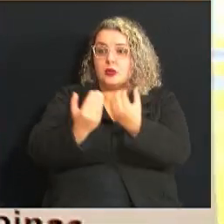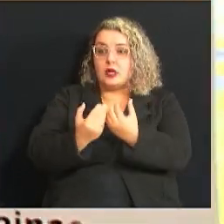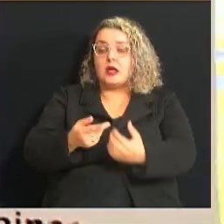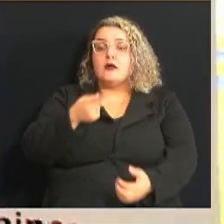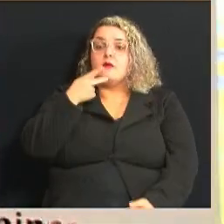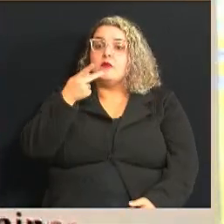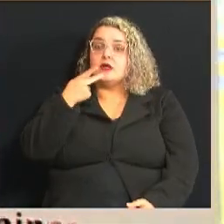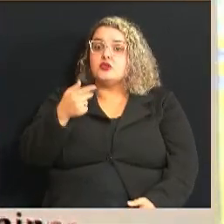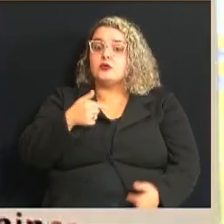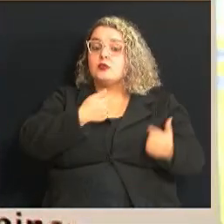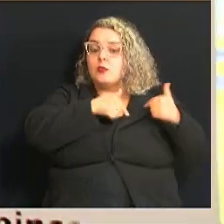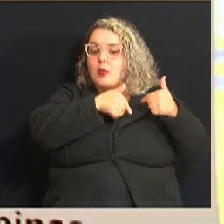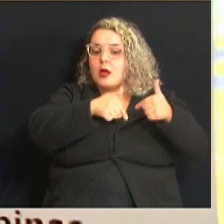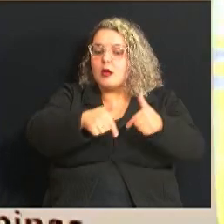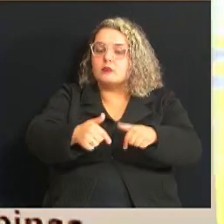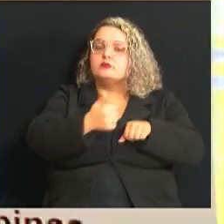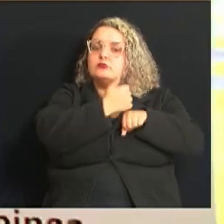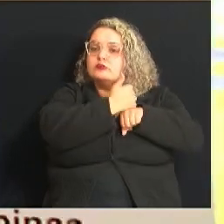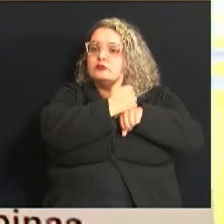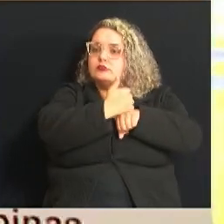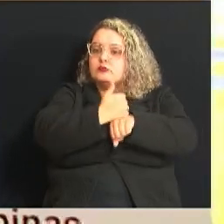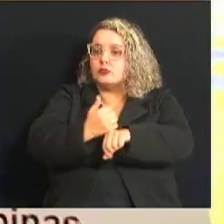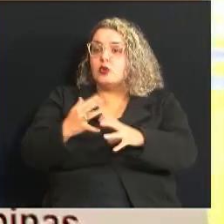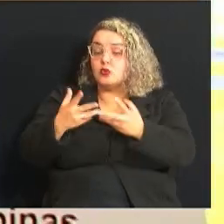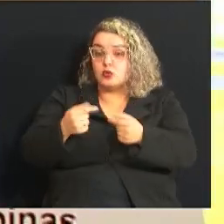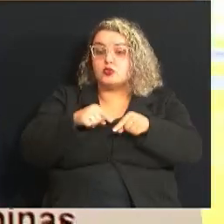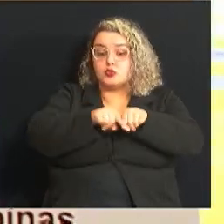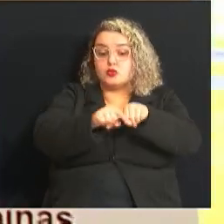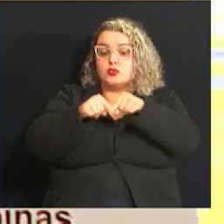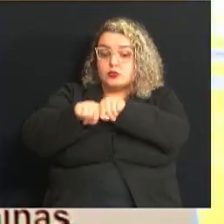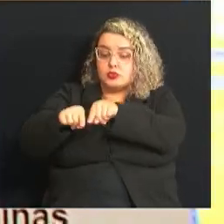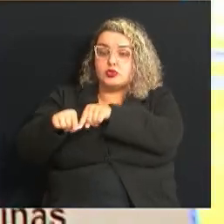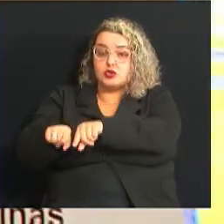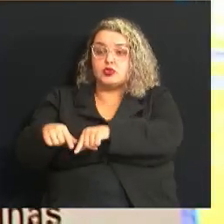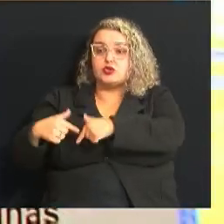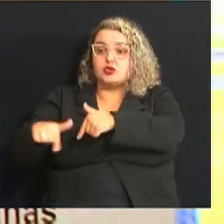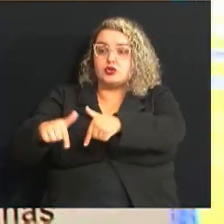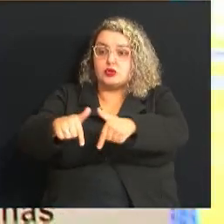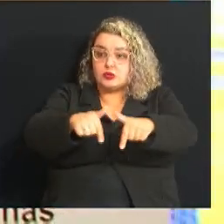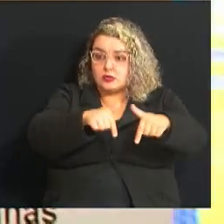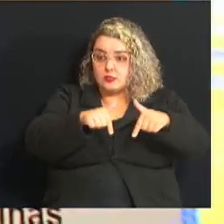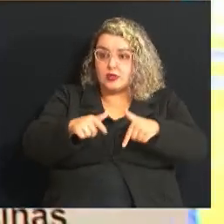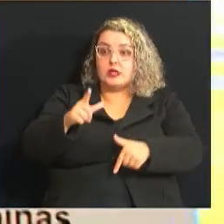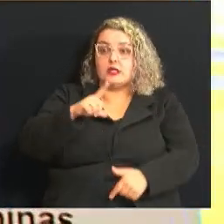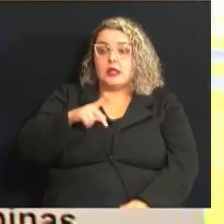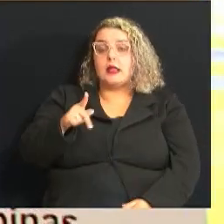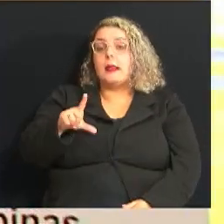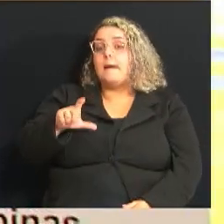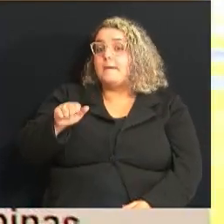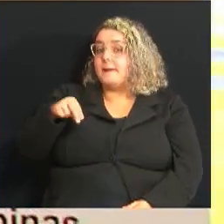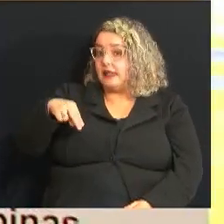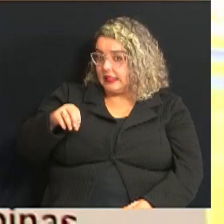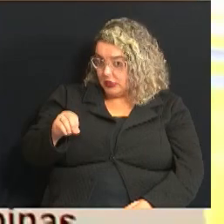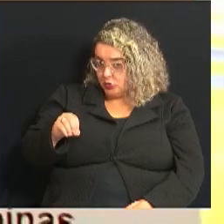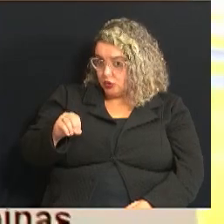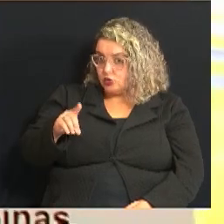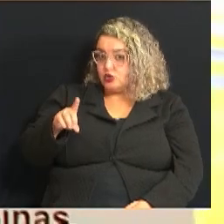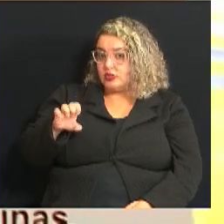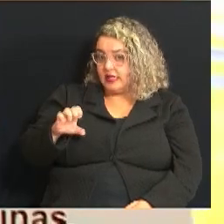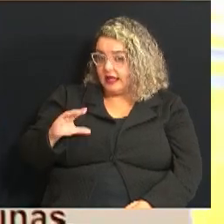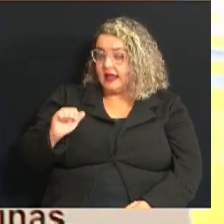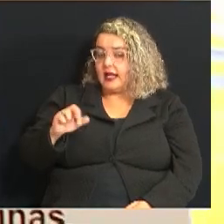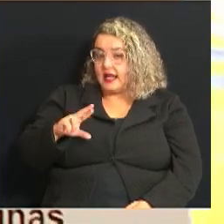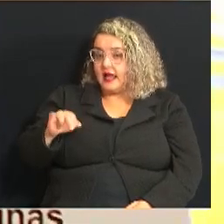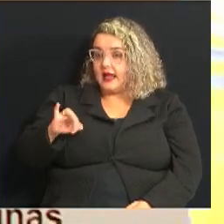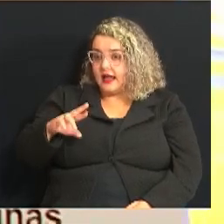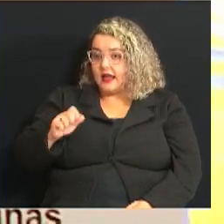carreira, porque todos os nossos parceiros de emprego, eles têm também plano de carreira para os nossos jovens, né? Ao término, eles